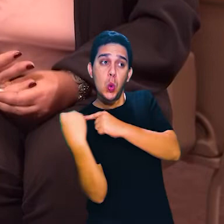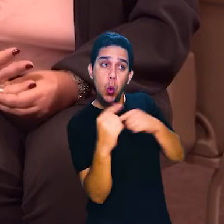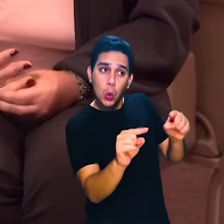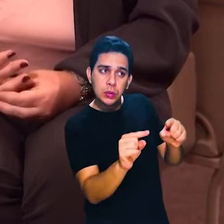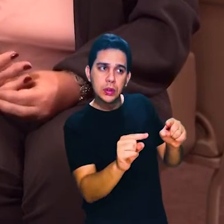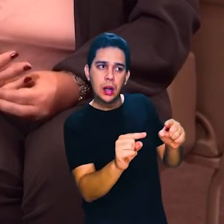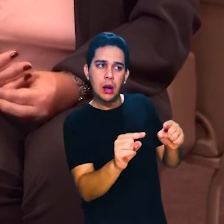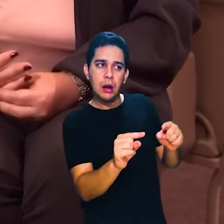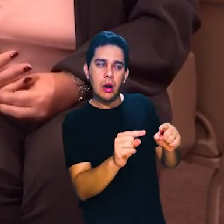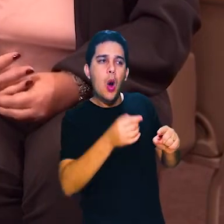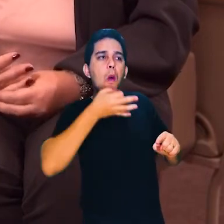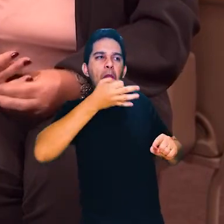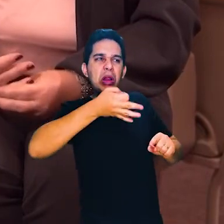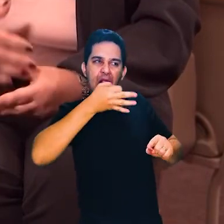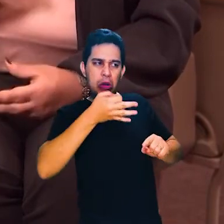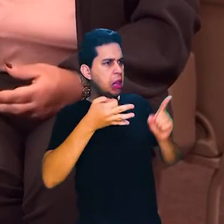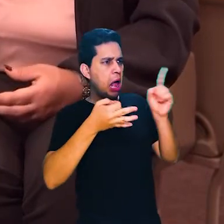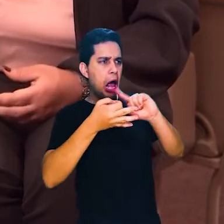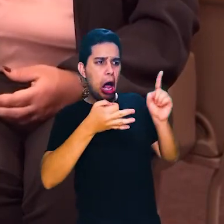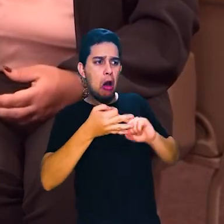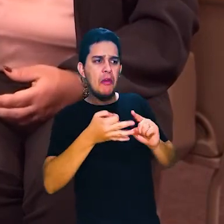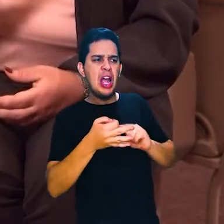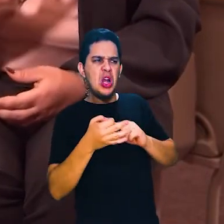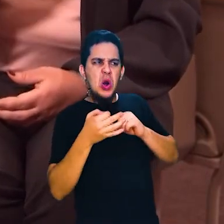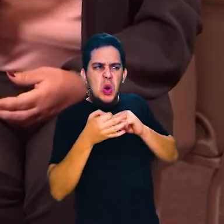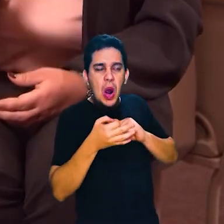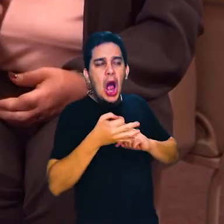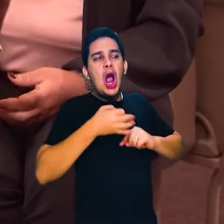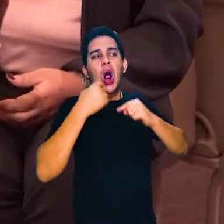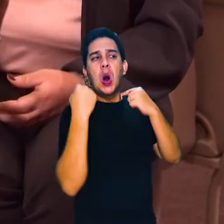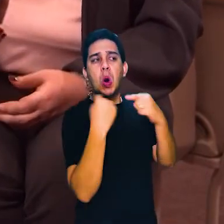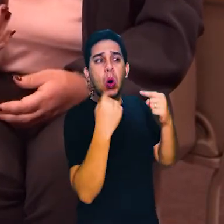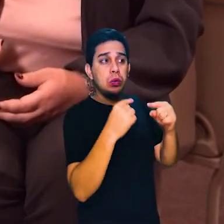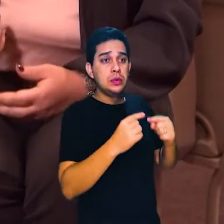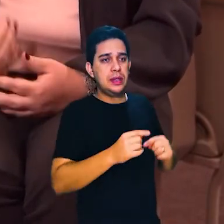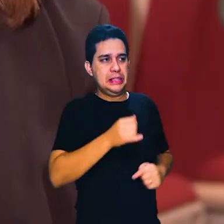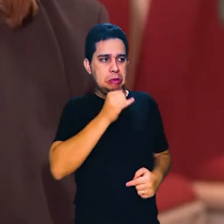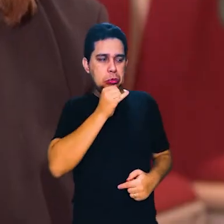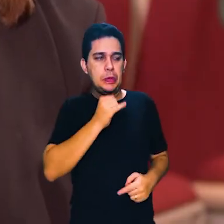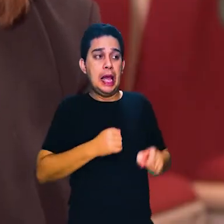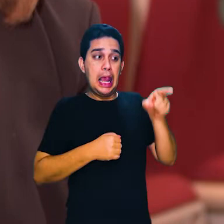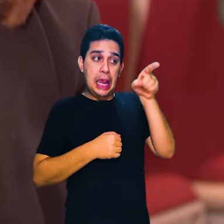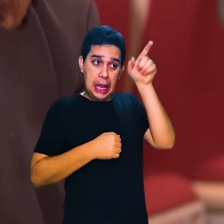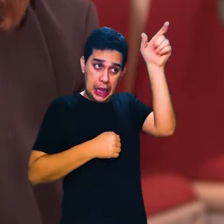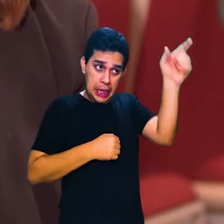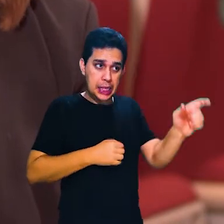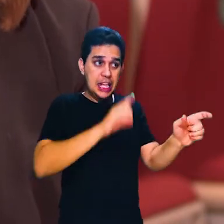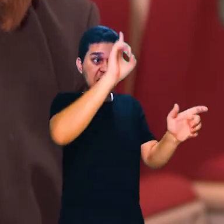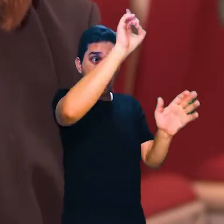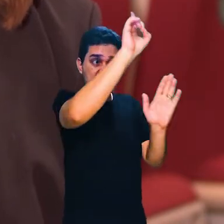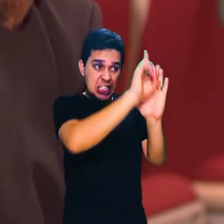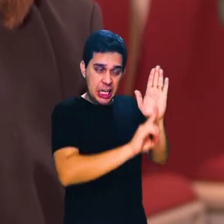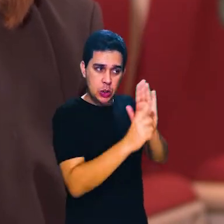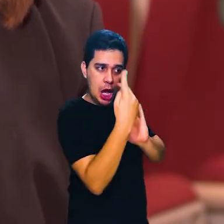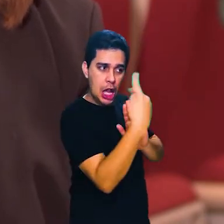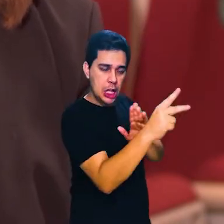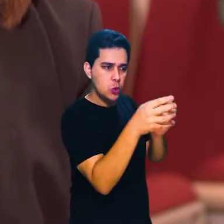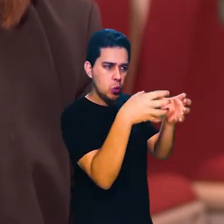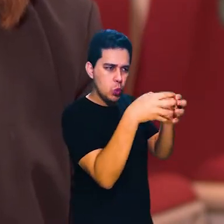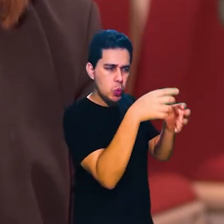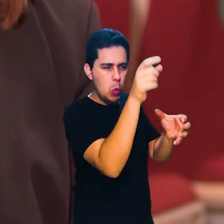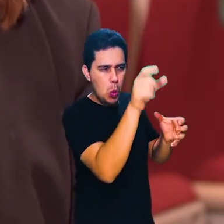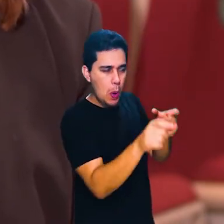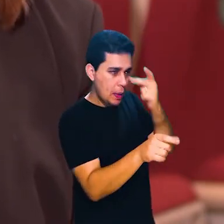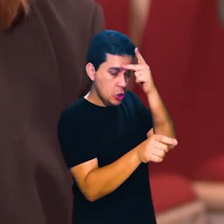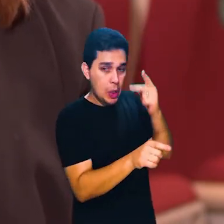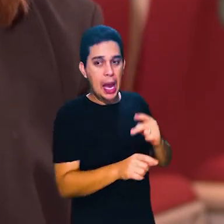pessoa, ela, não só da coletividade, como também no direito do outro, se essa liberdade de expressão, ela